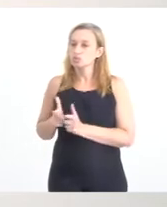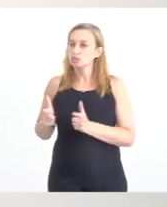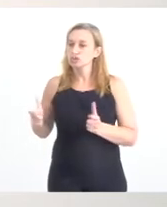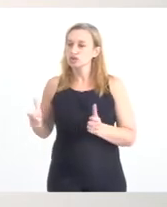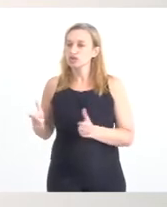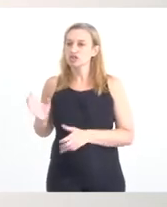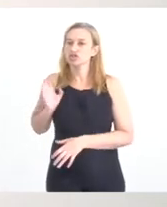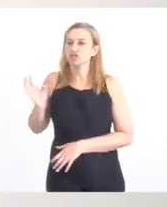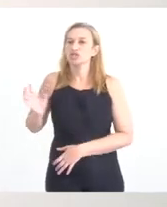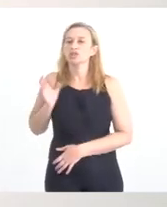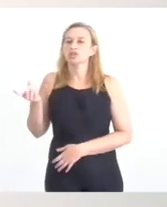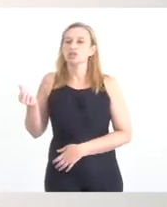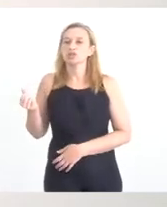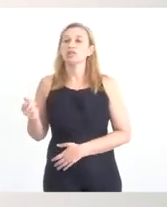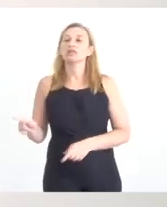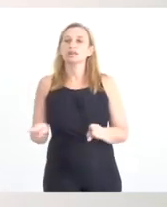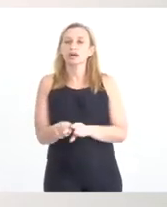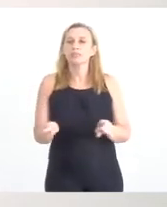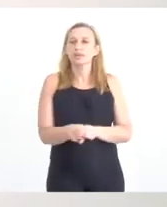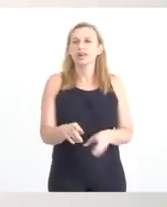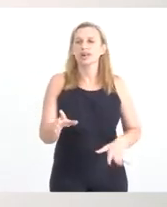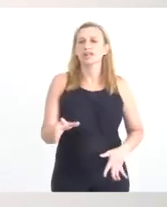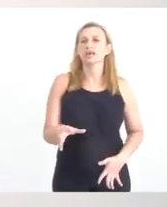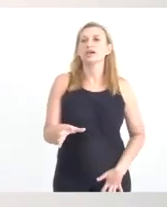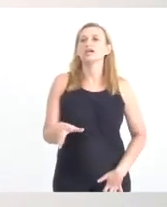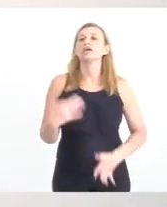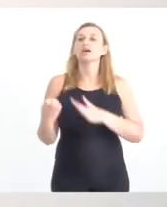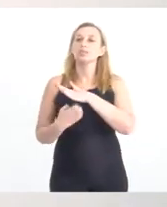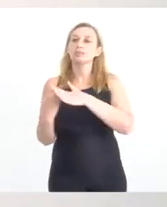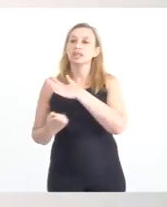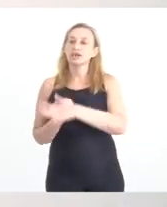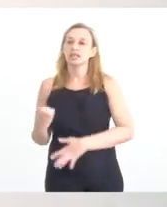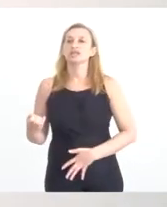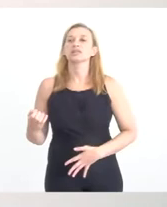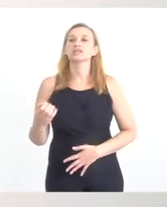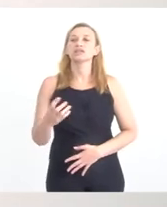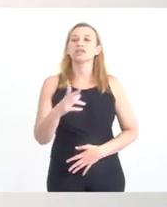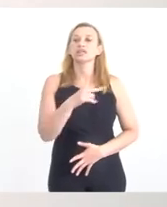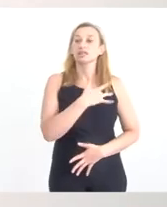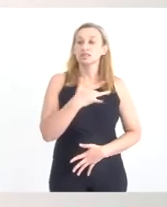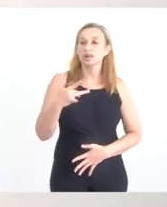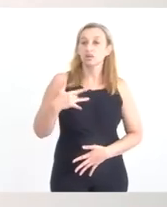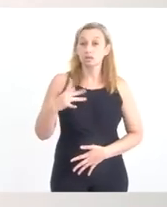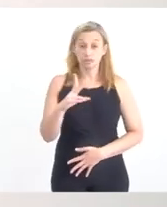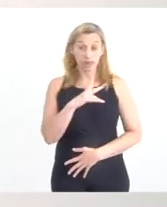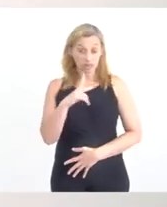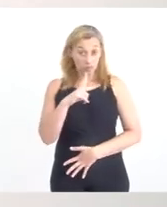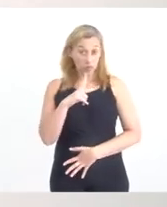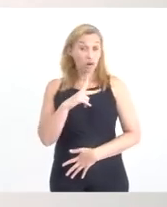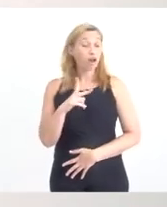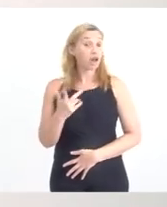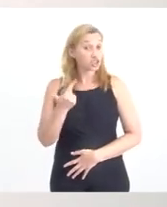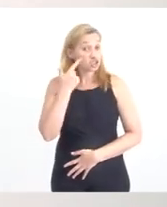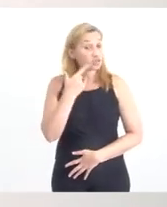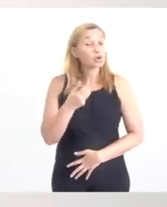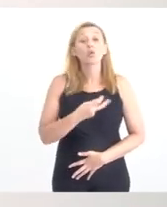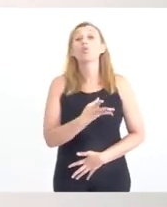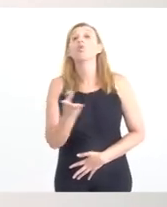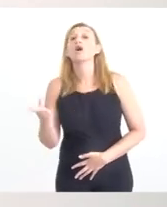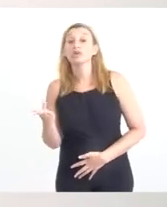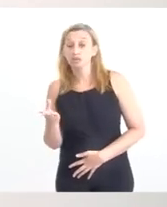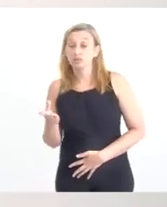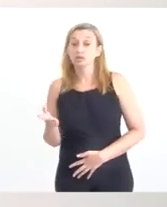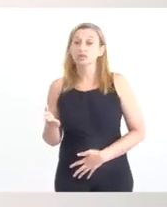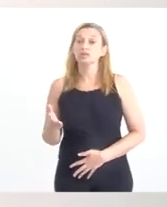privadas de saúde pública de saúde pública não de saúde privada a gente viu quanto